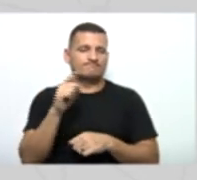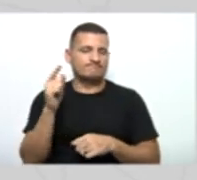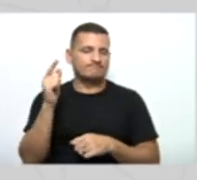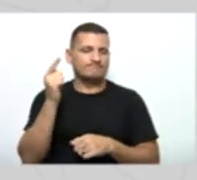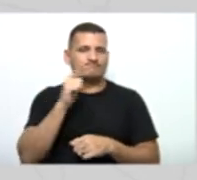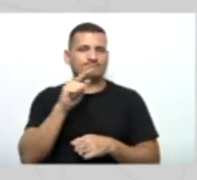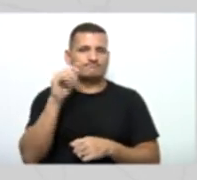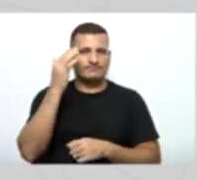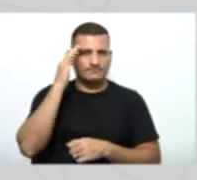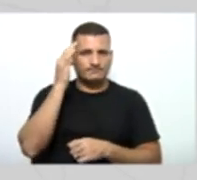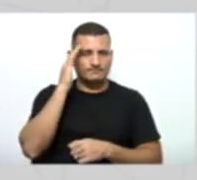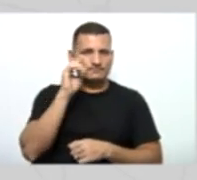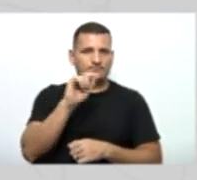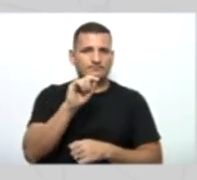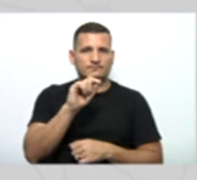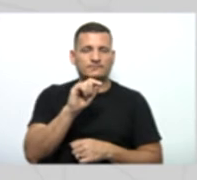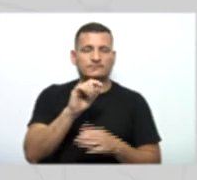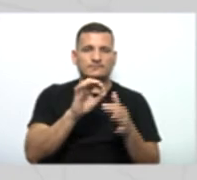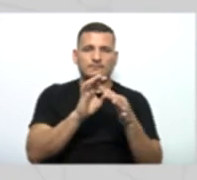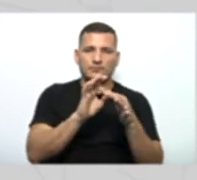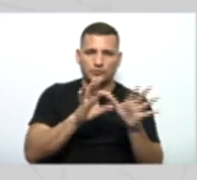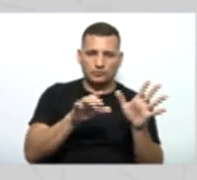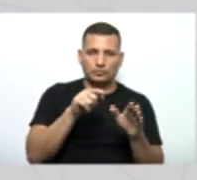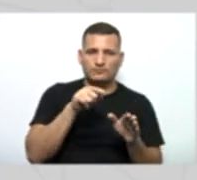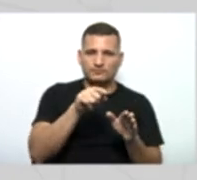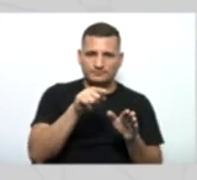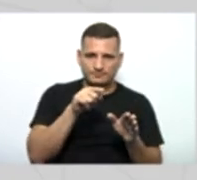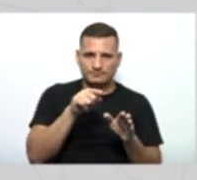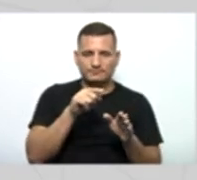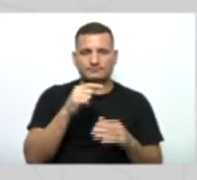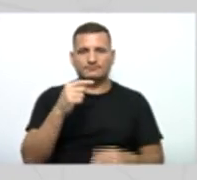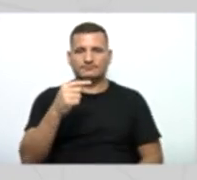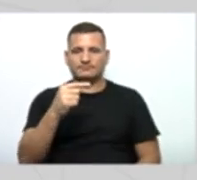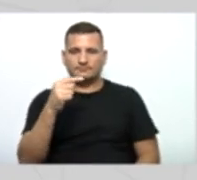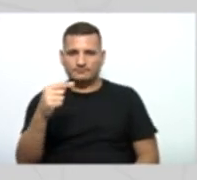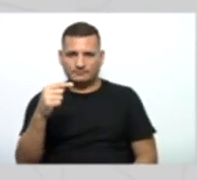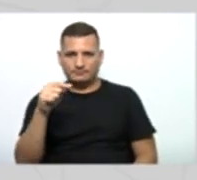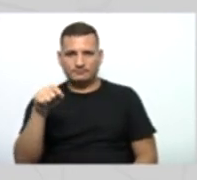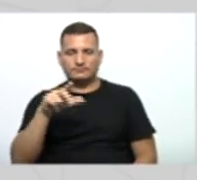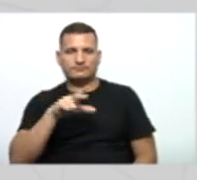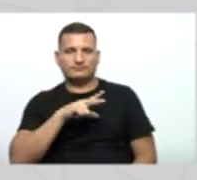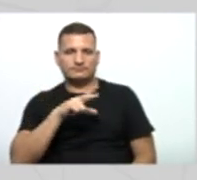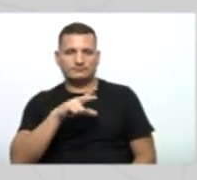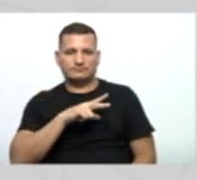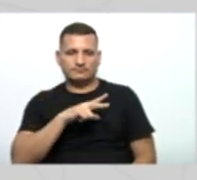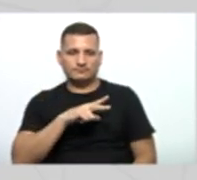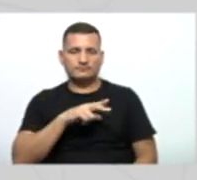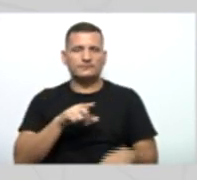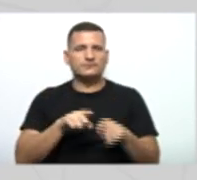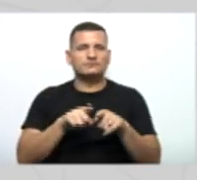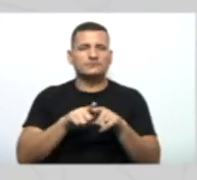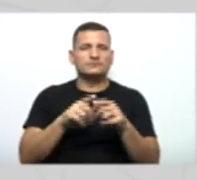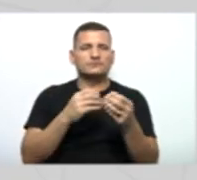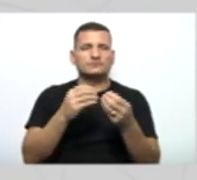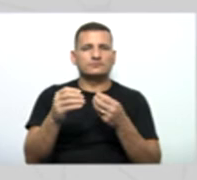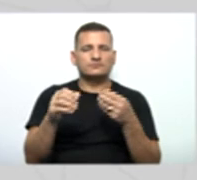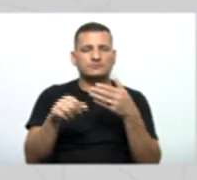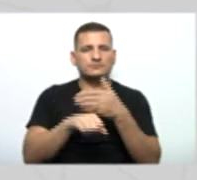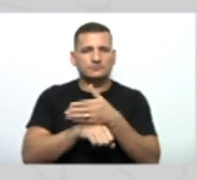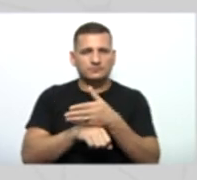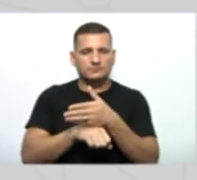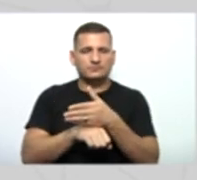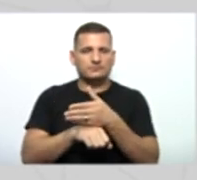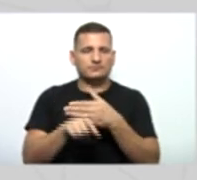entre a criação de um atributo do tipo público e um atributo do tipo privado e as formas de acesso